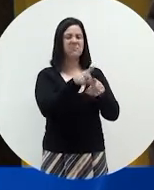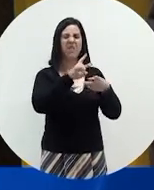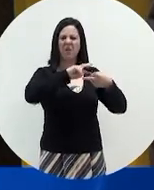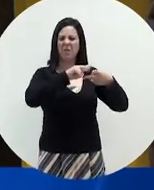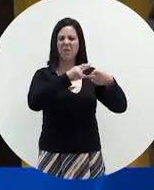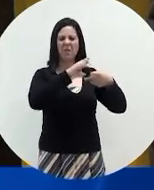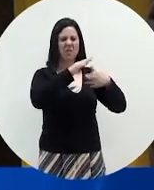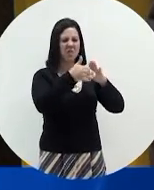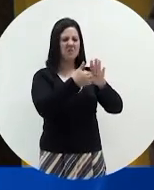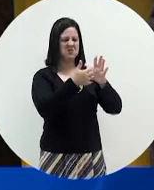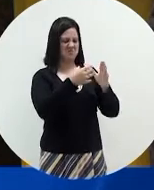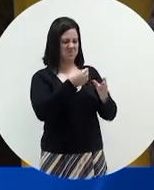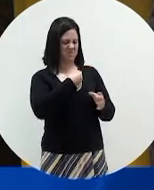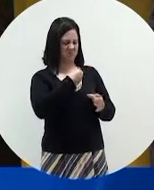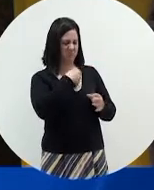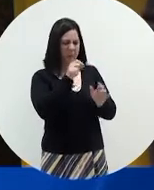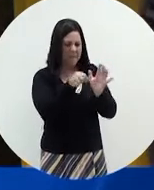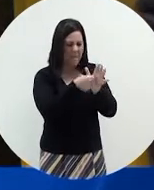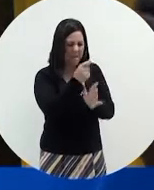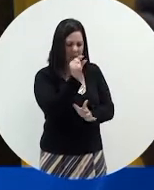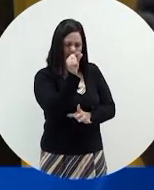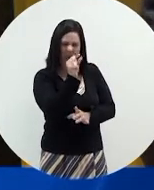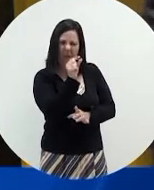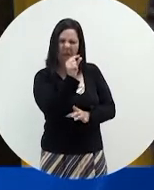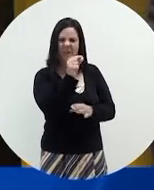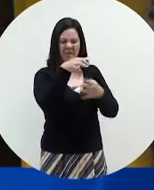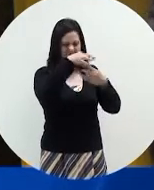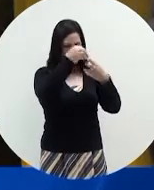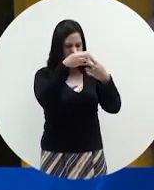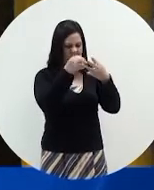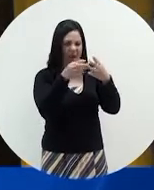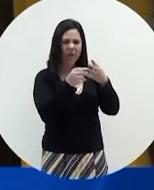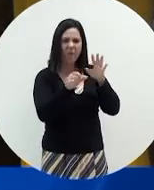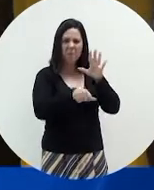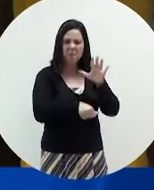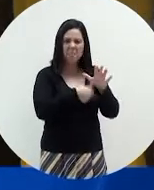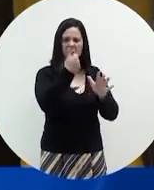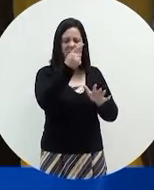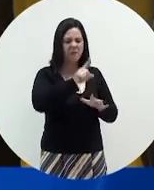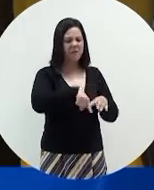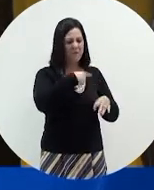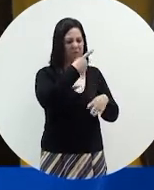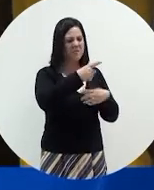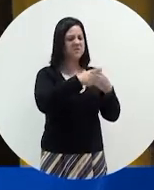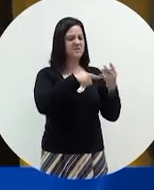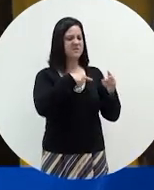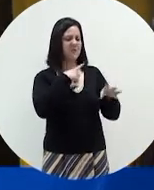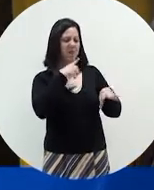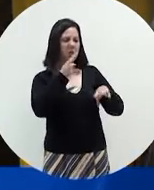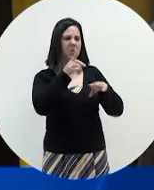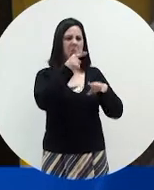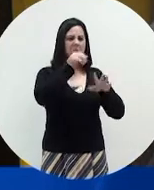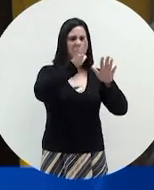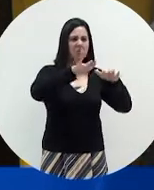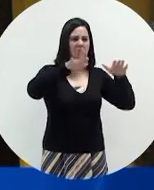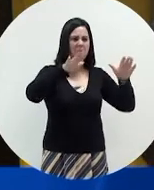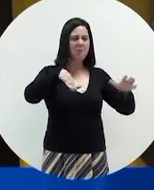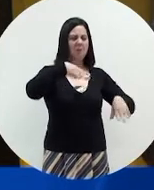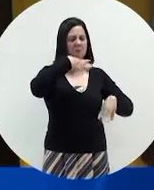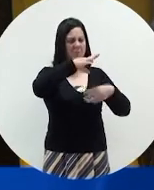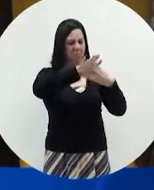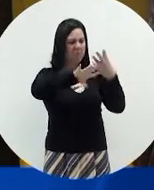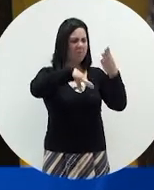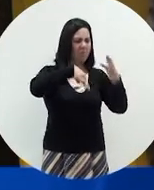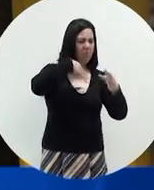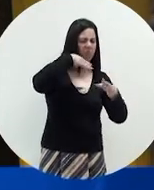é? Primeiro as cadeias químicas que vão formar a base da proteína, e depois